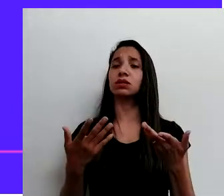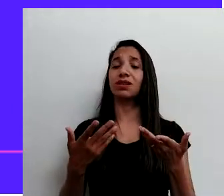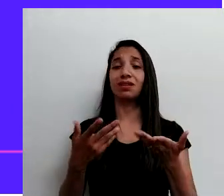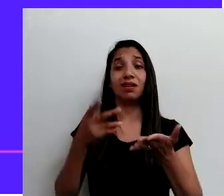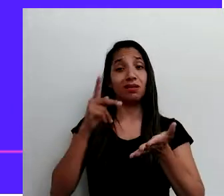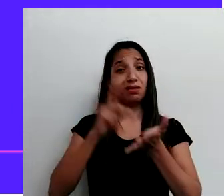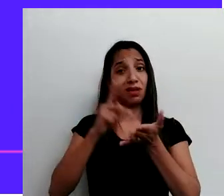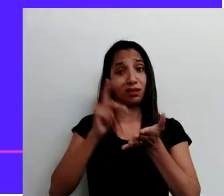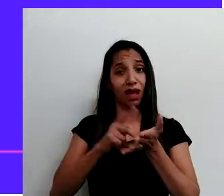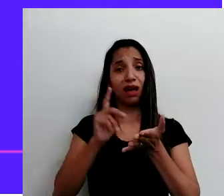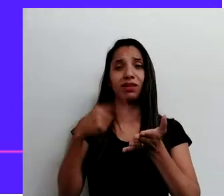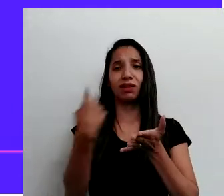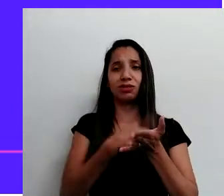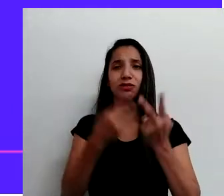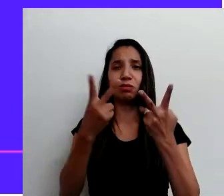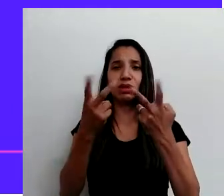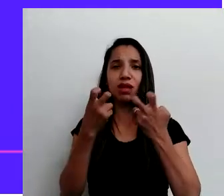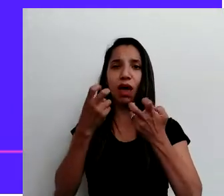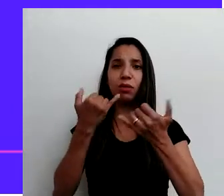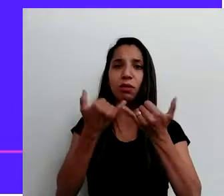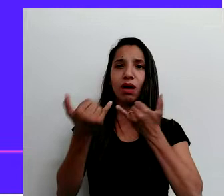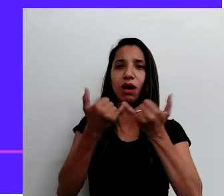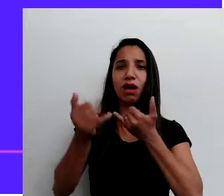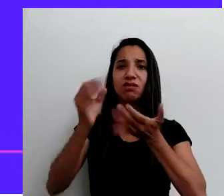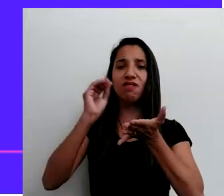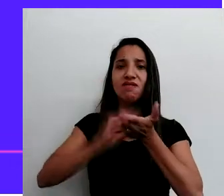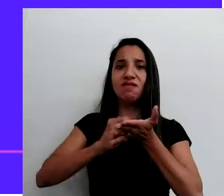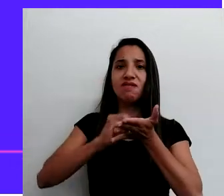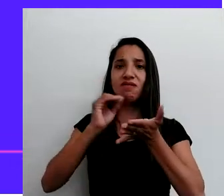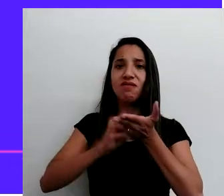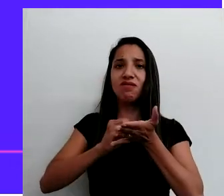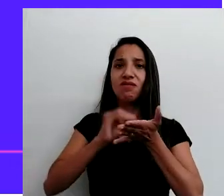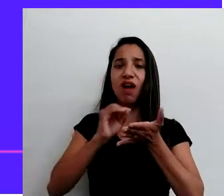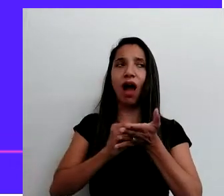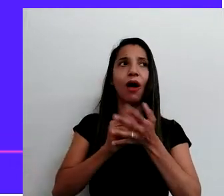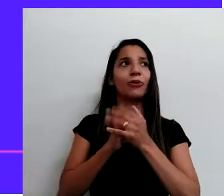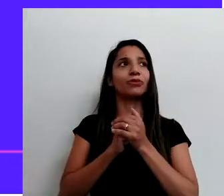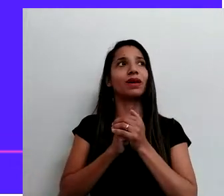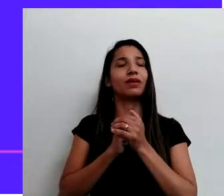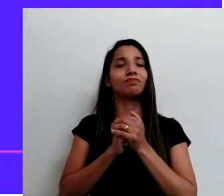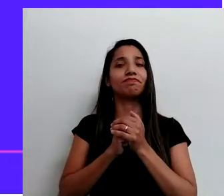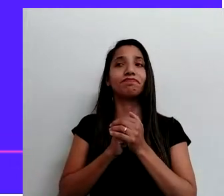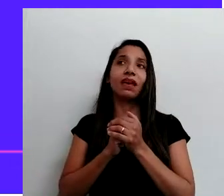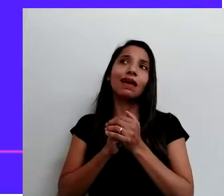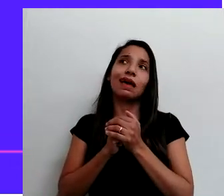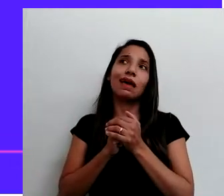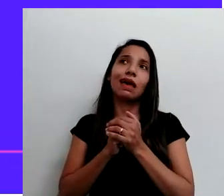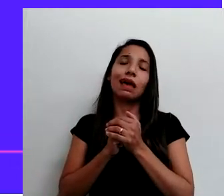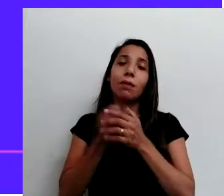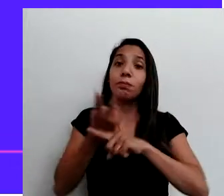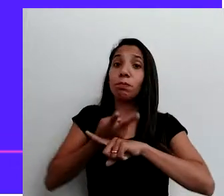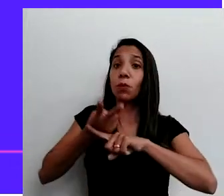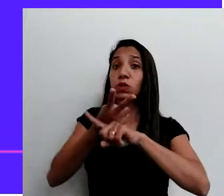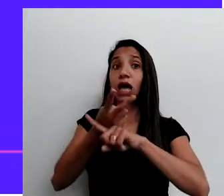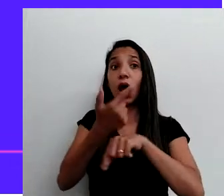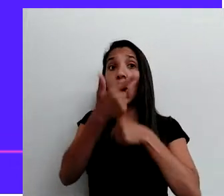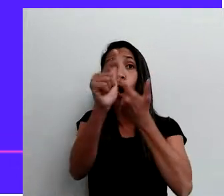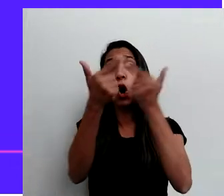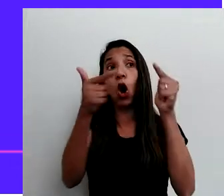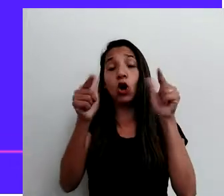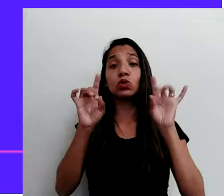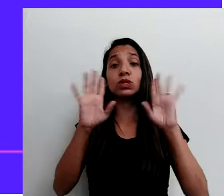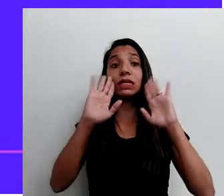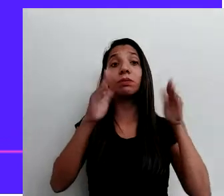sobre-representação de especialistas, de gabinetes e de autoridades, que são e que não